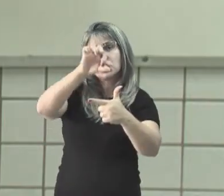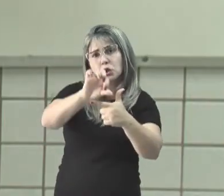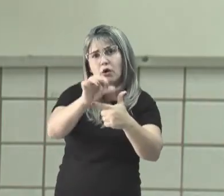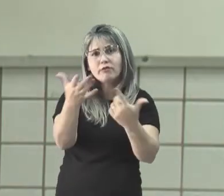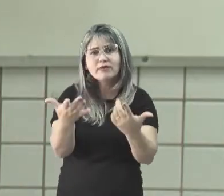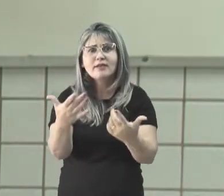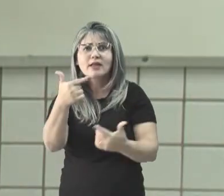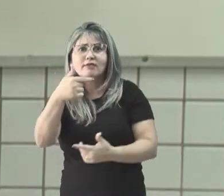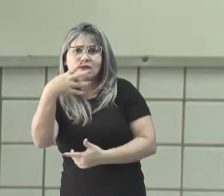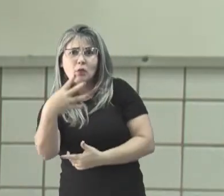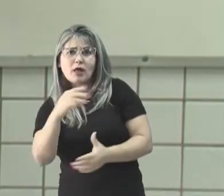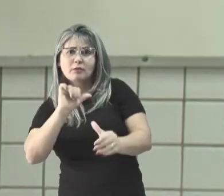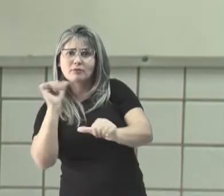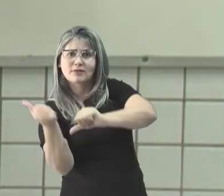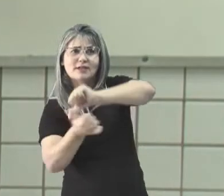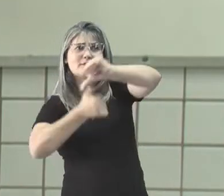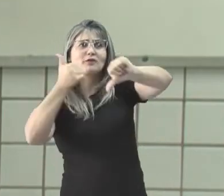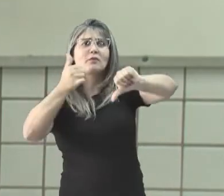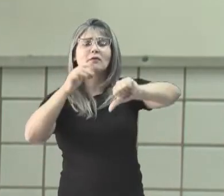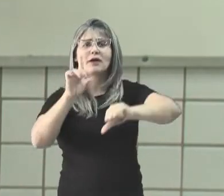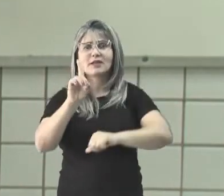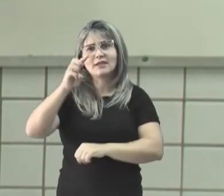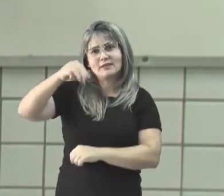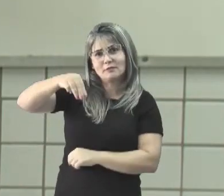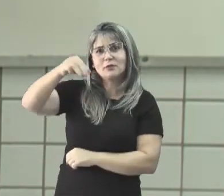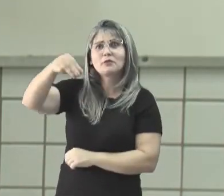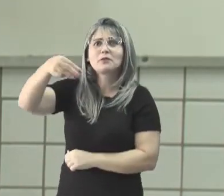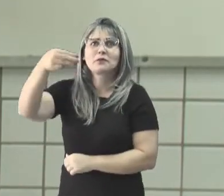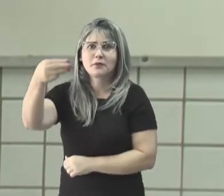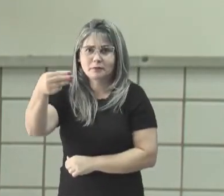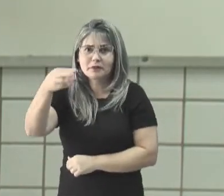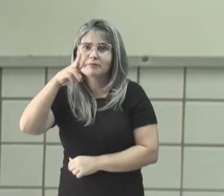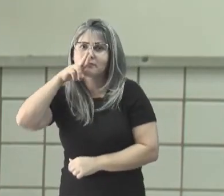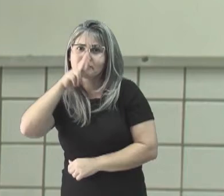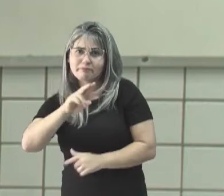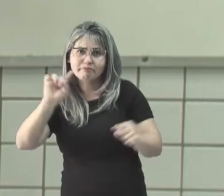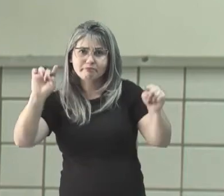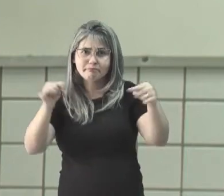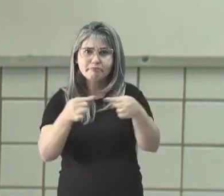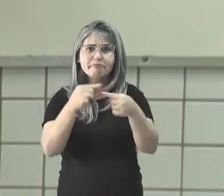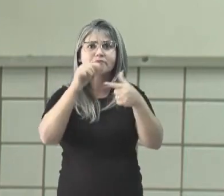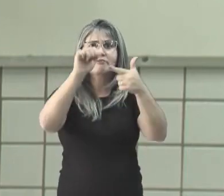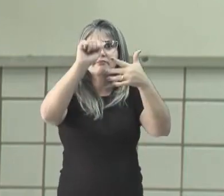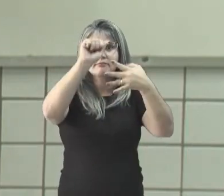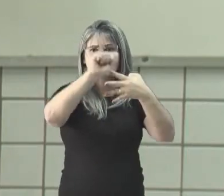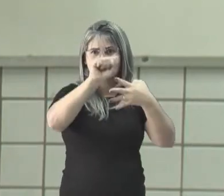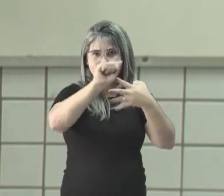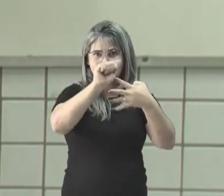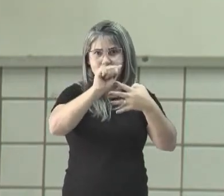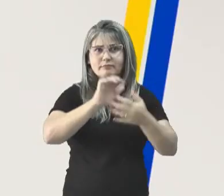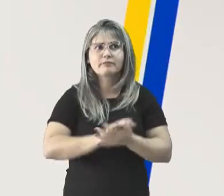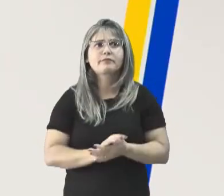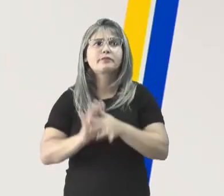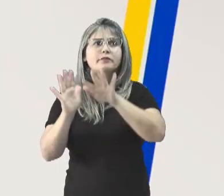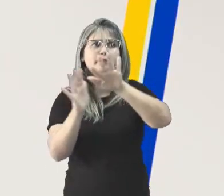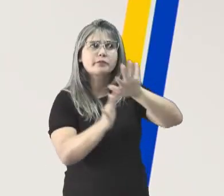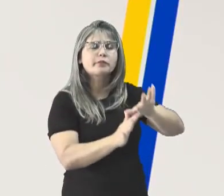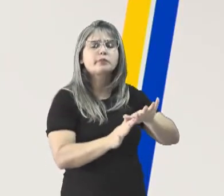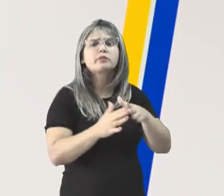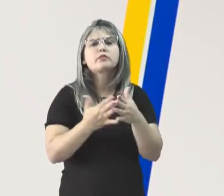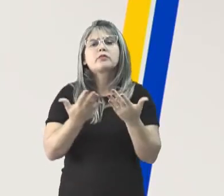decímetro cúbico. Beleza? Vamos para a próxima questão, essa também do IFRN de 2017. A questão diz o